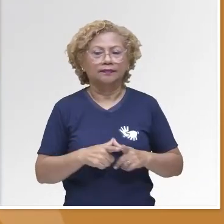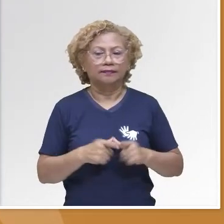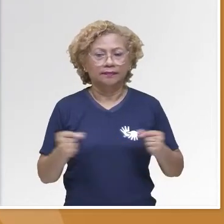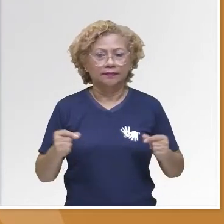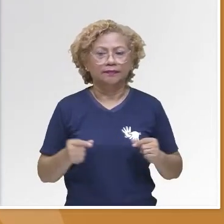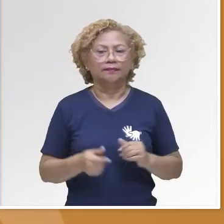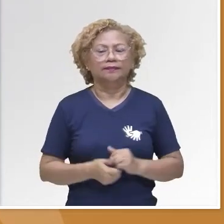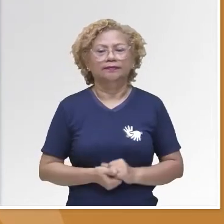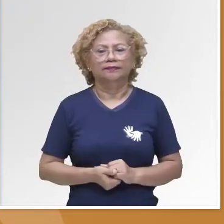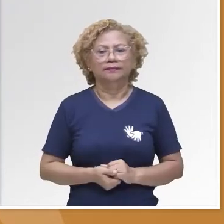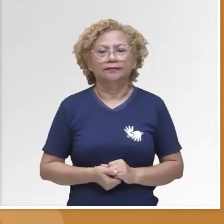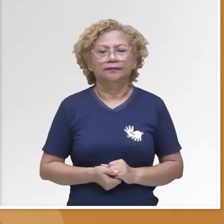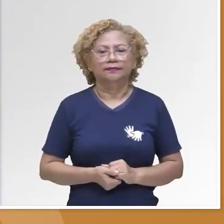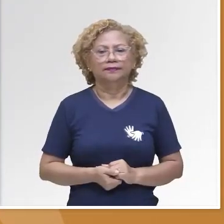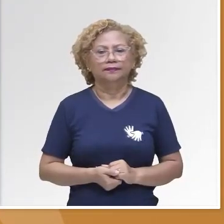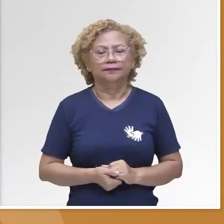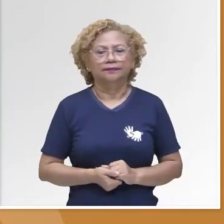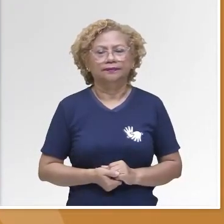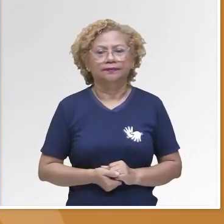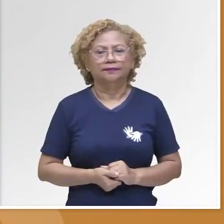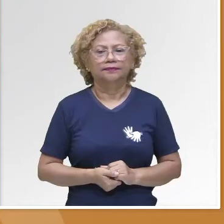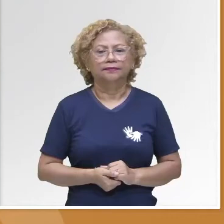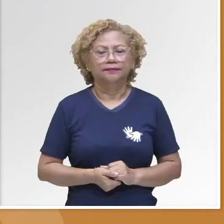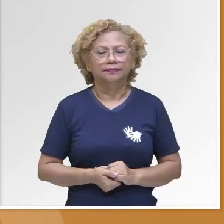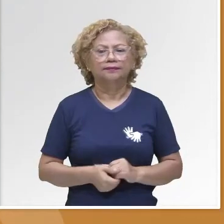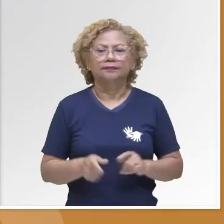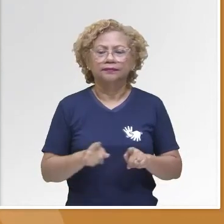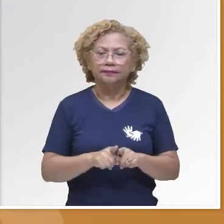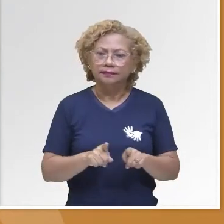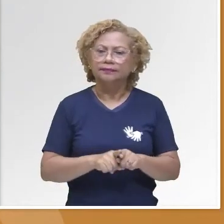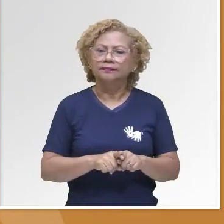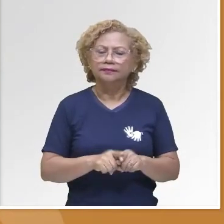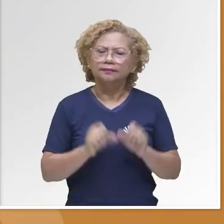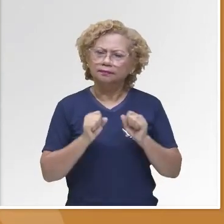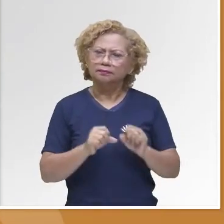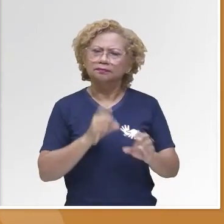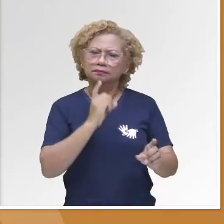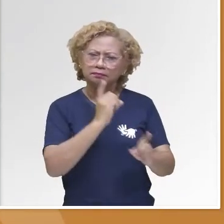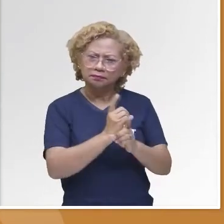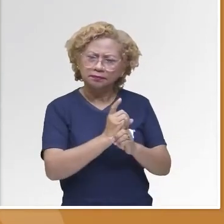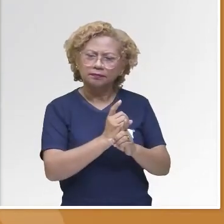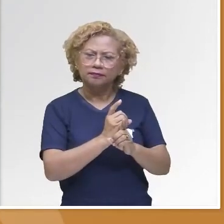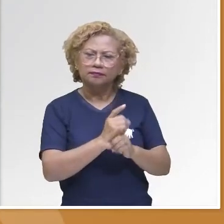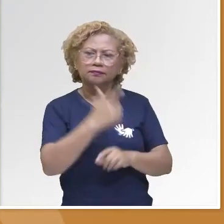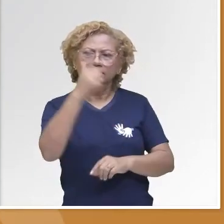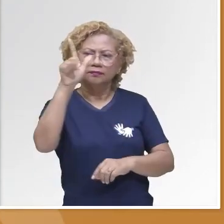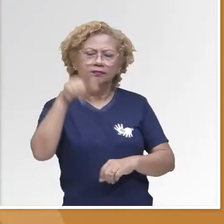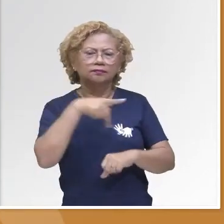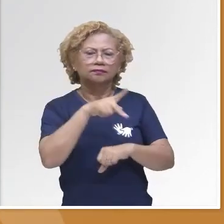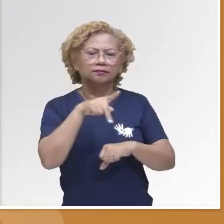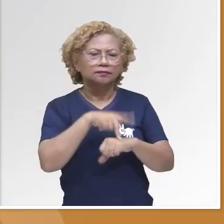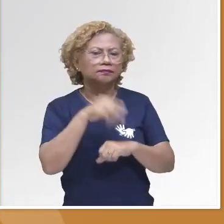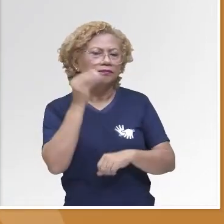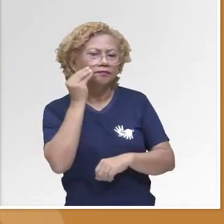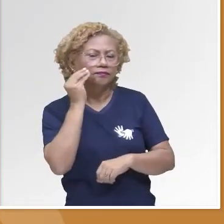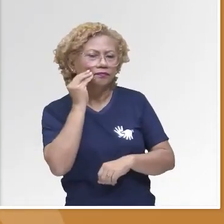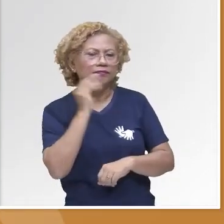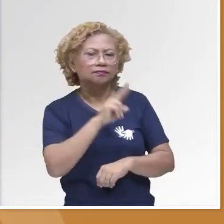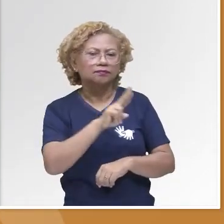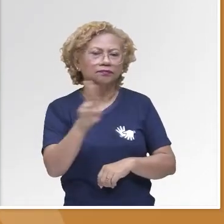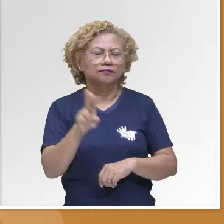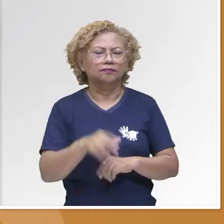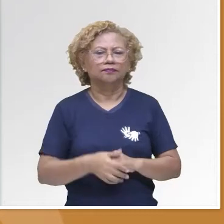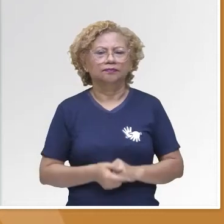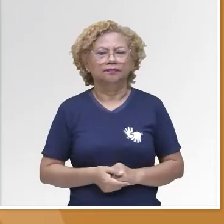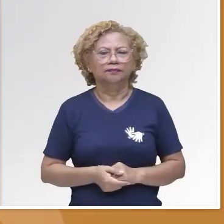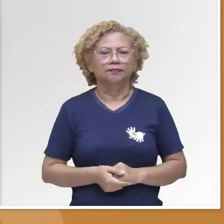são especificamente do Japão, mas que a gente encontra distribuídas aí em várias áreas. Então, olha só, as grandes